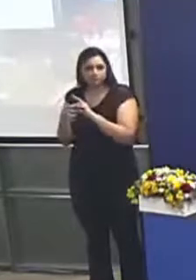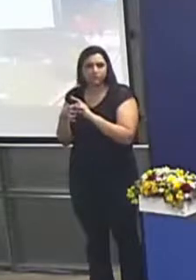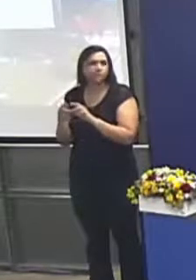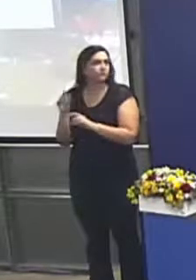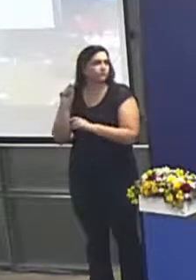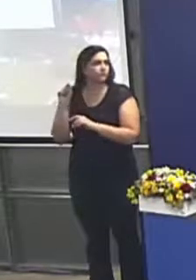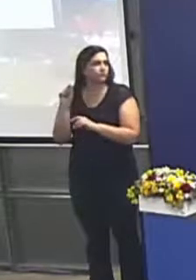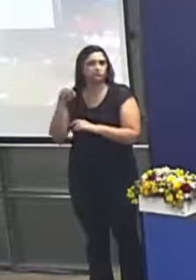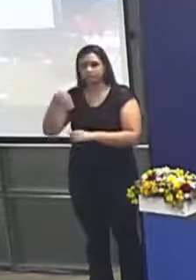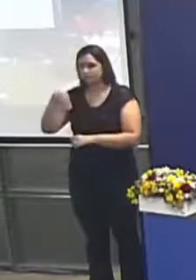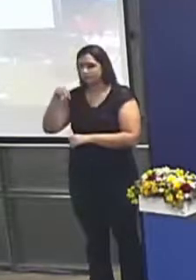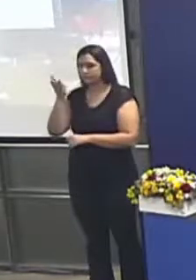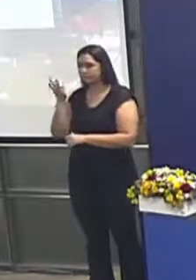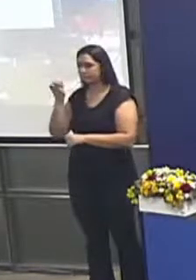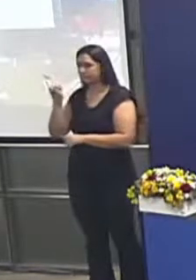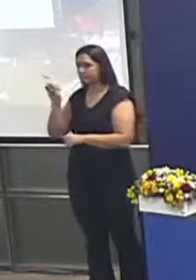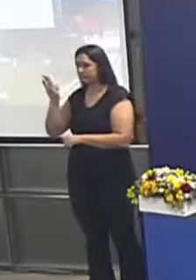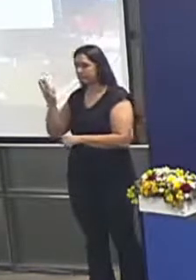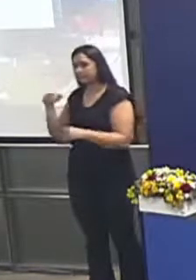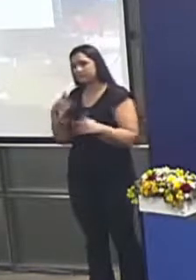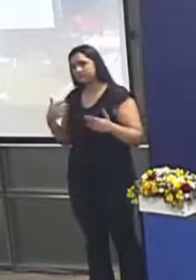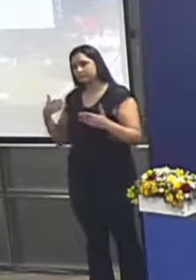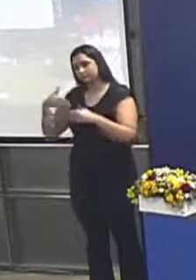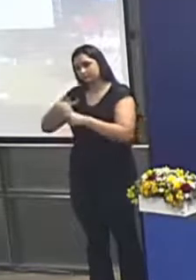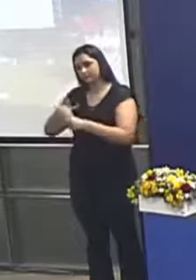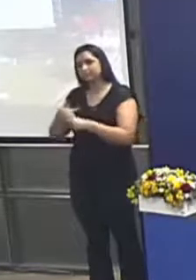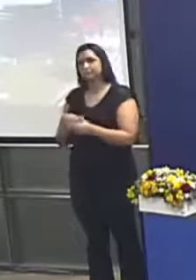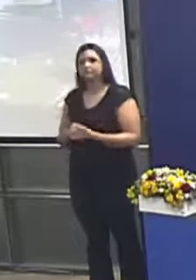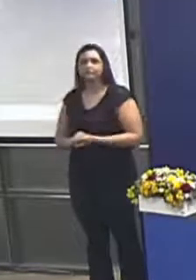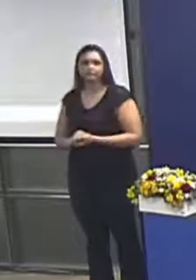é o MTST, o movimento do qual faço parte.